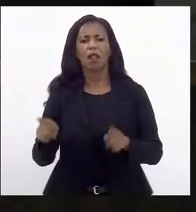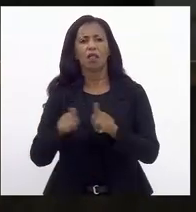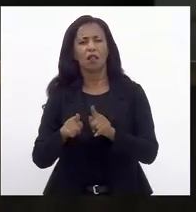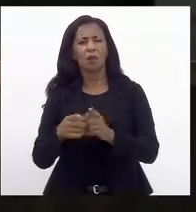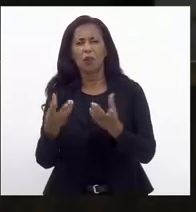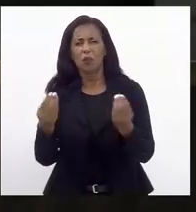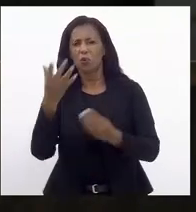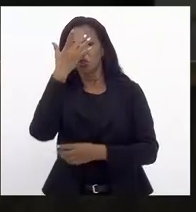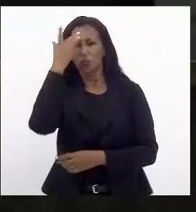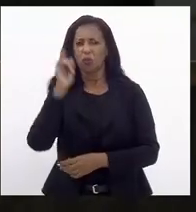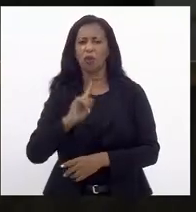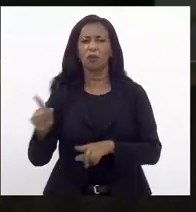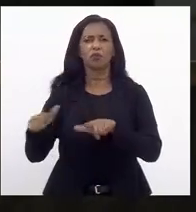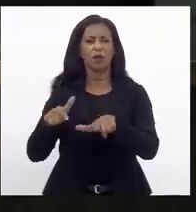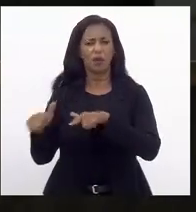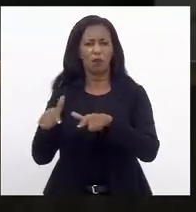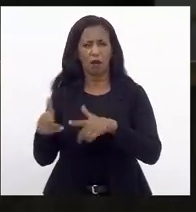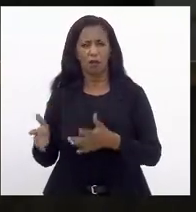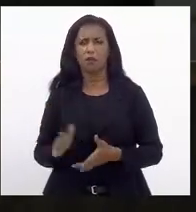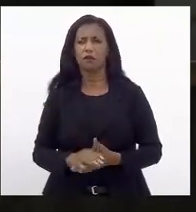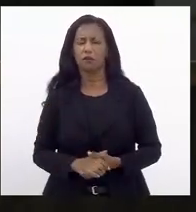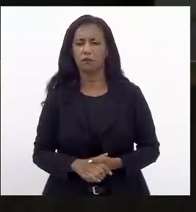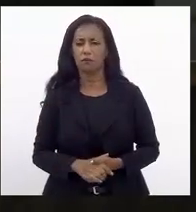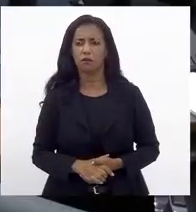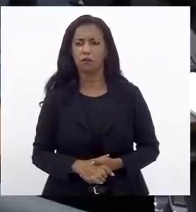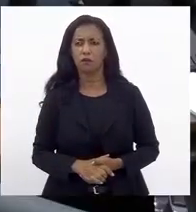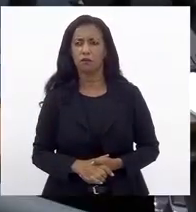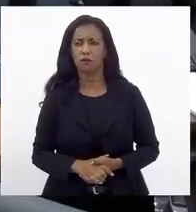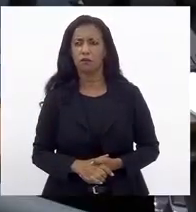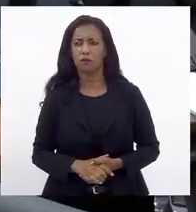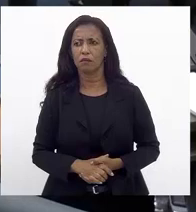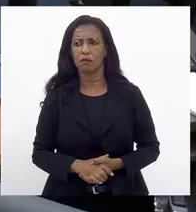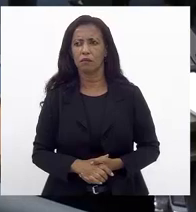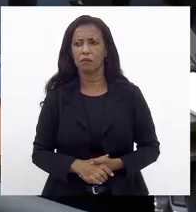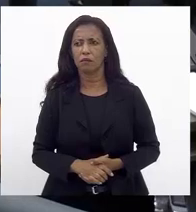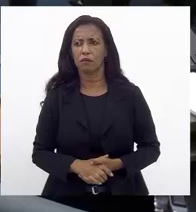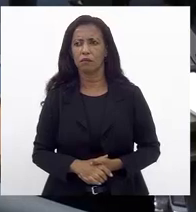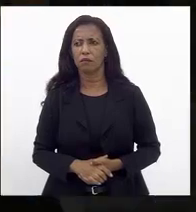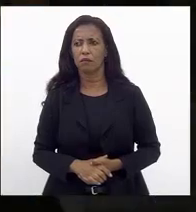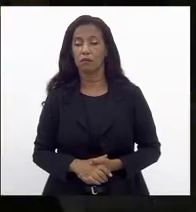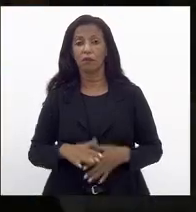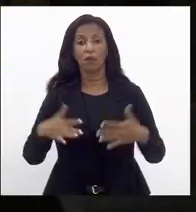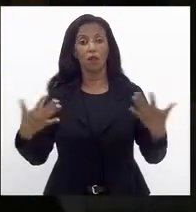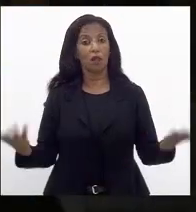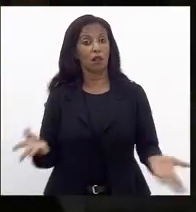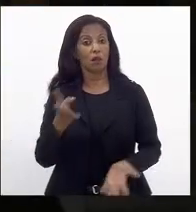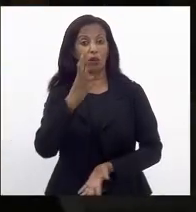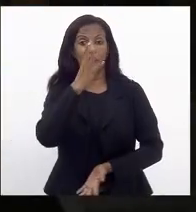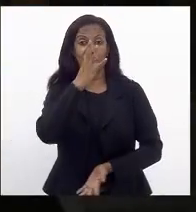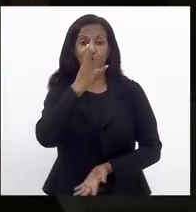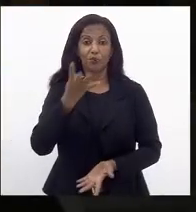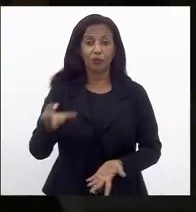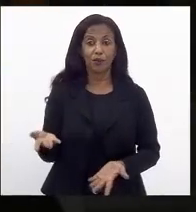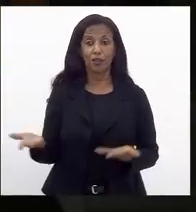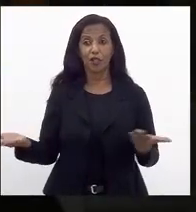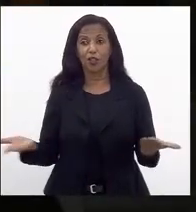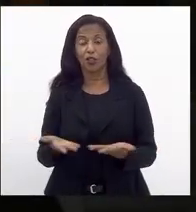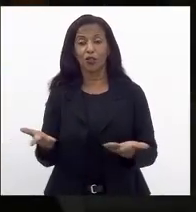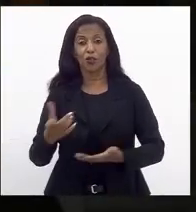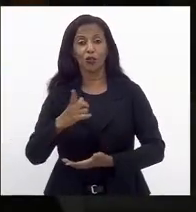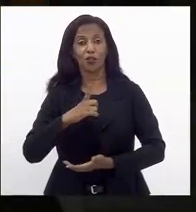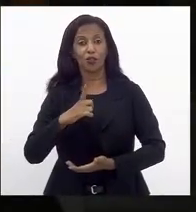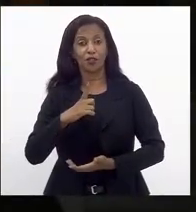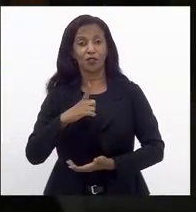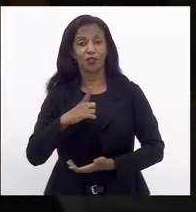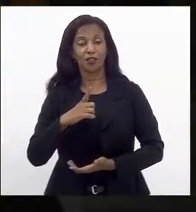muitos não trabalham É bom que se diga e não me admira seu presidente que hoje tem um